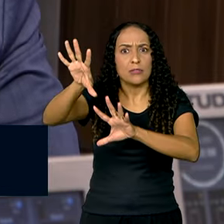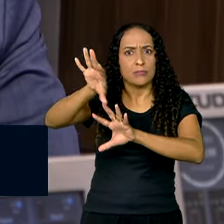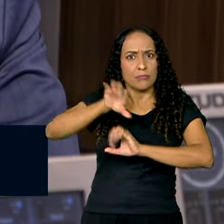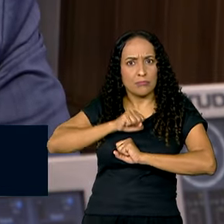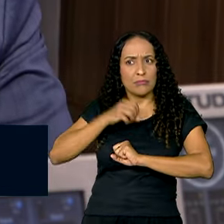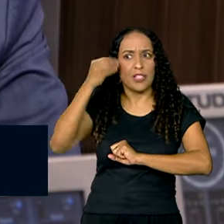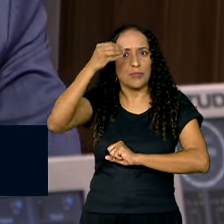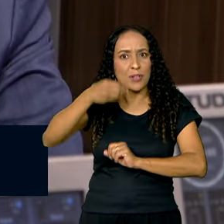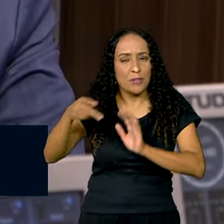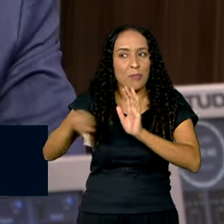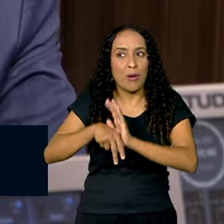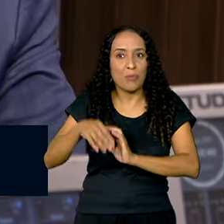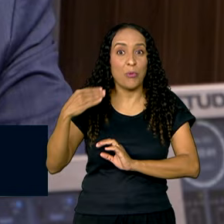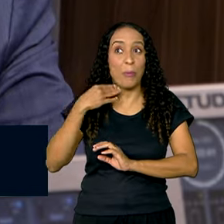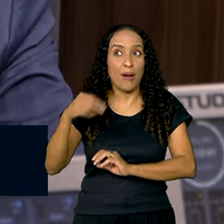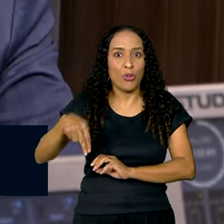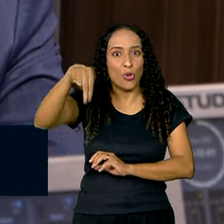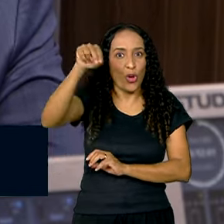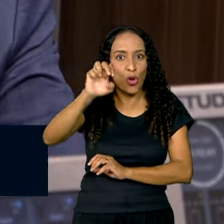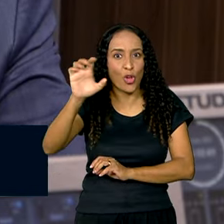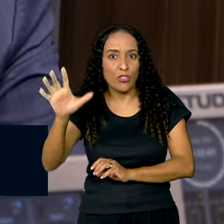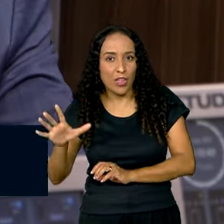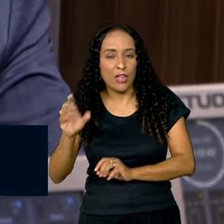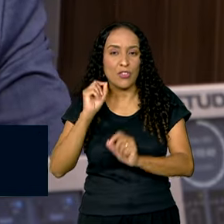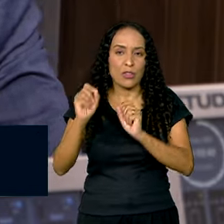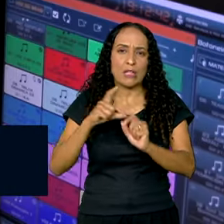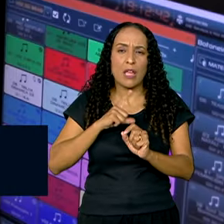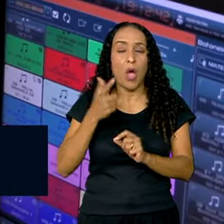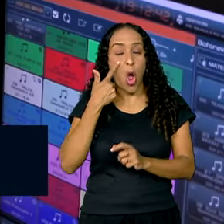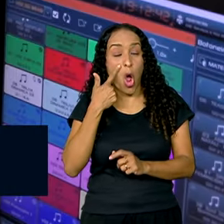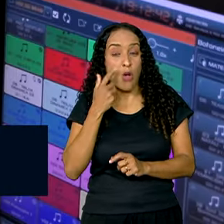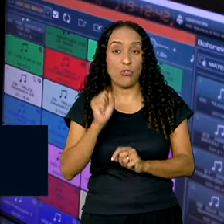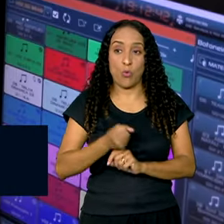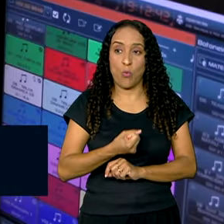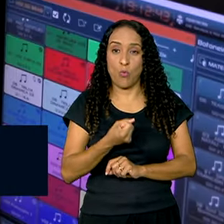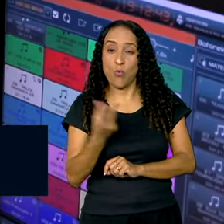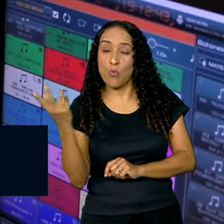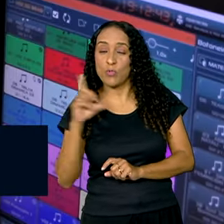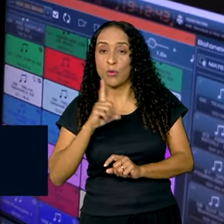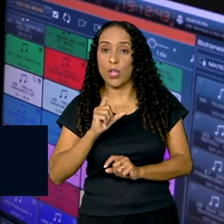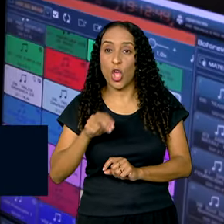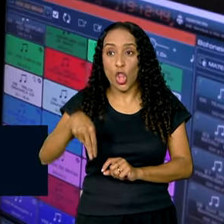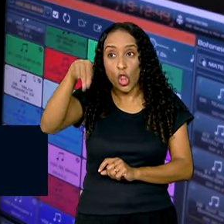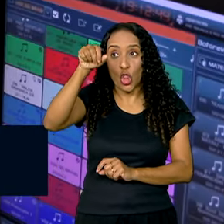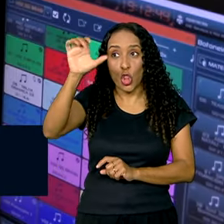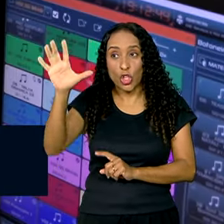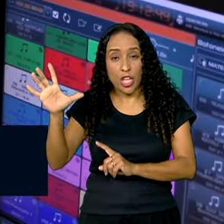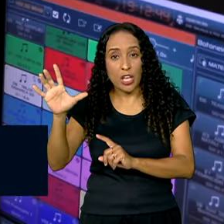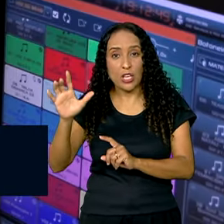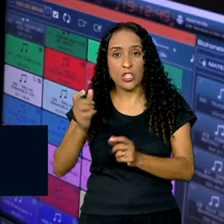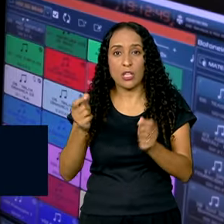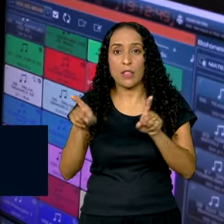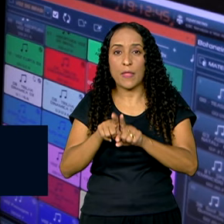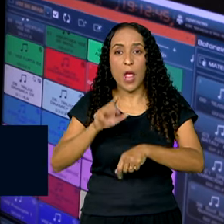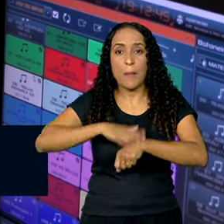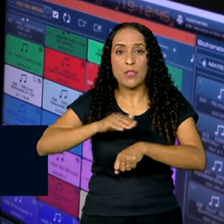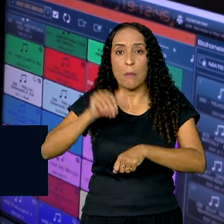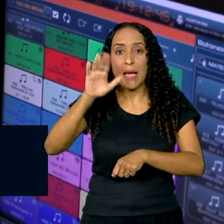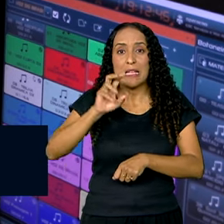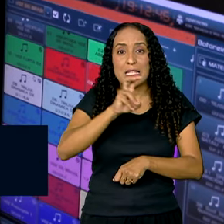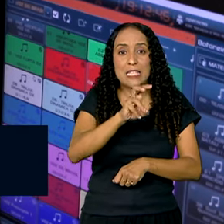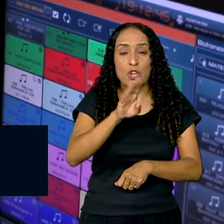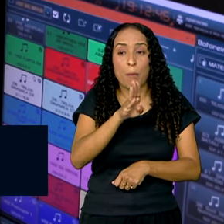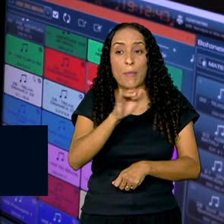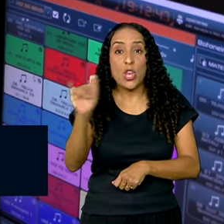experiência do Banco do Nordeste só para ter alguns números para vocês a gente tem no Nordeste aí uma uma operação de mais de